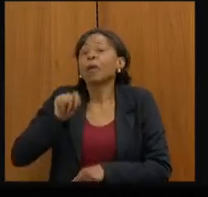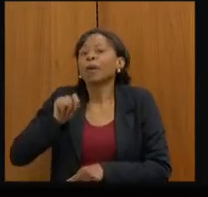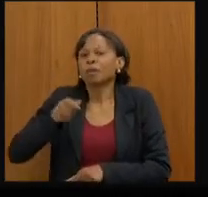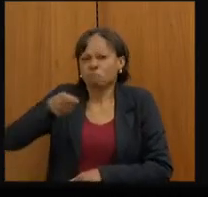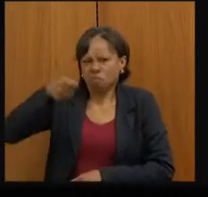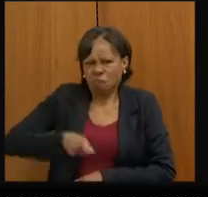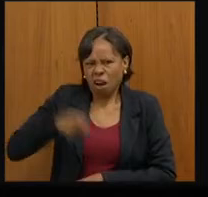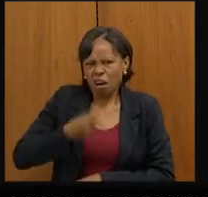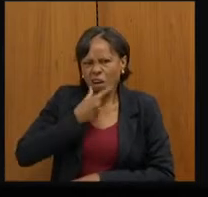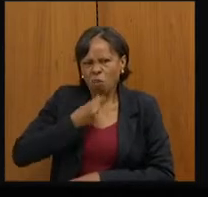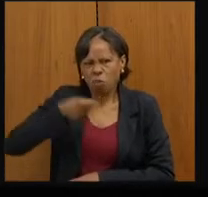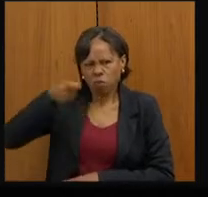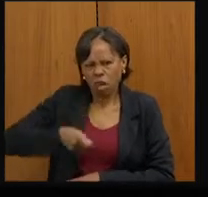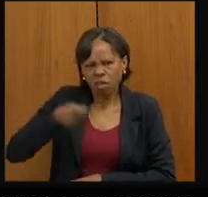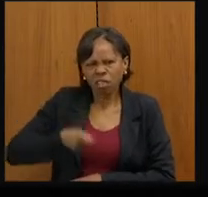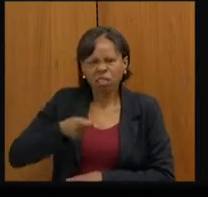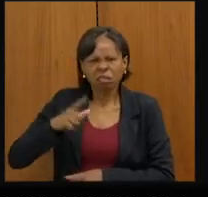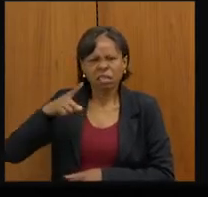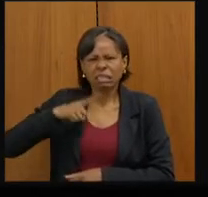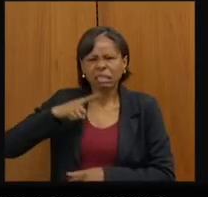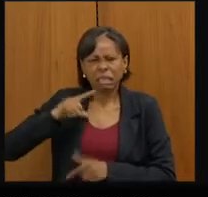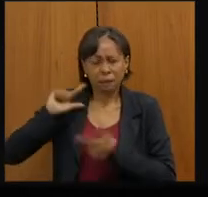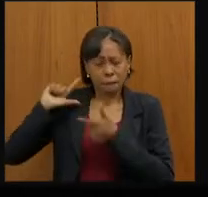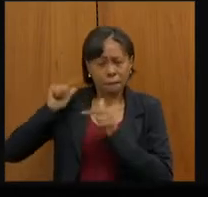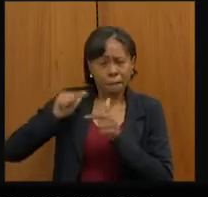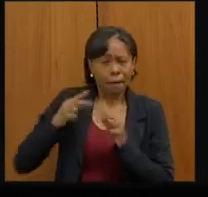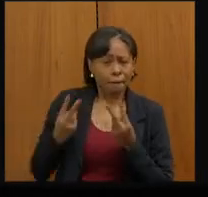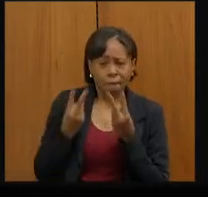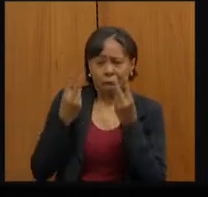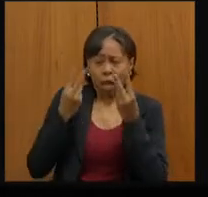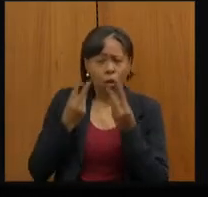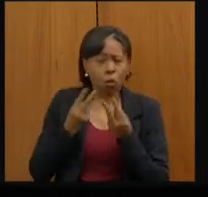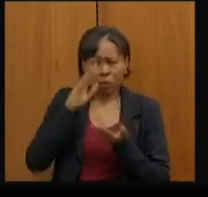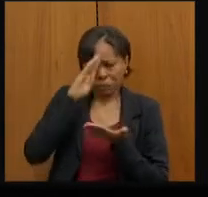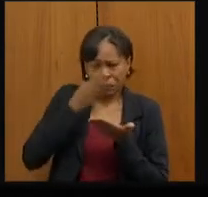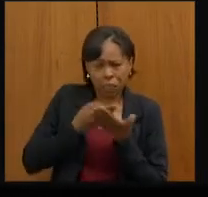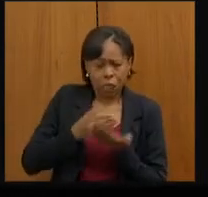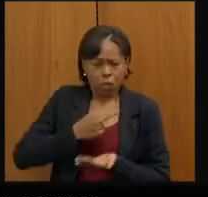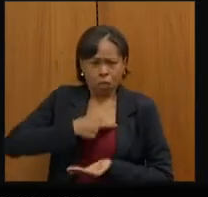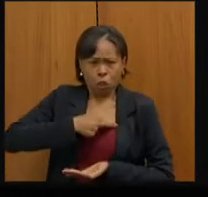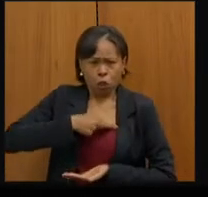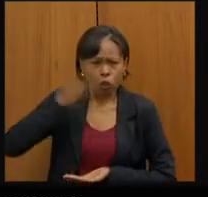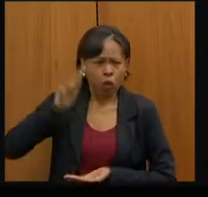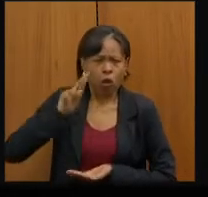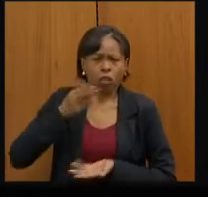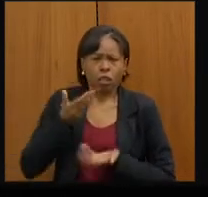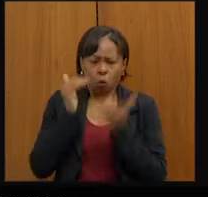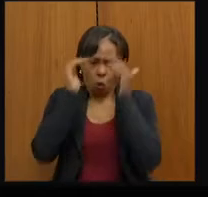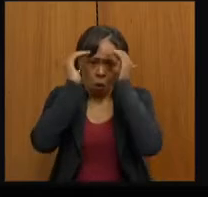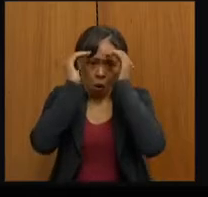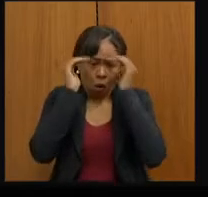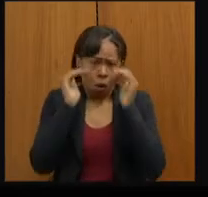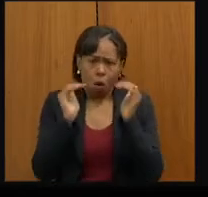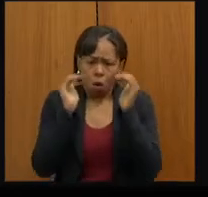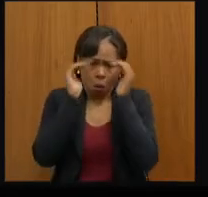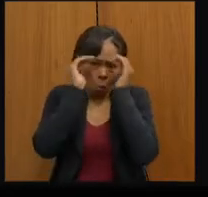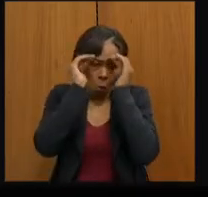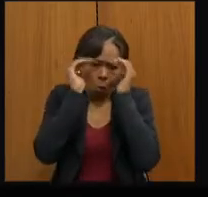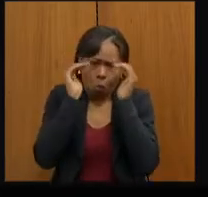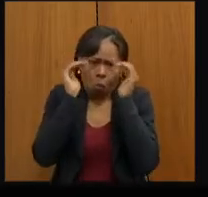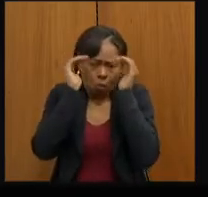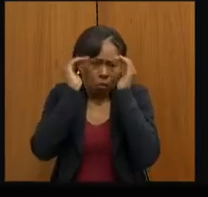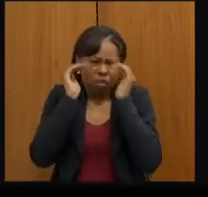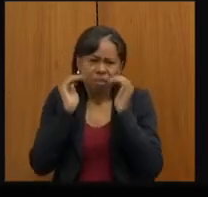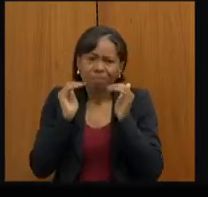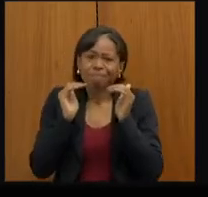apegada a valores e crenças religiosas muito preocupada com a honra e com aparência isso em